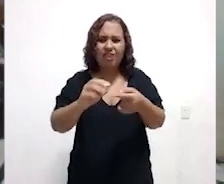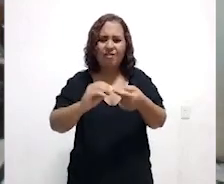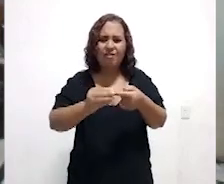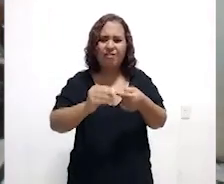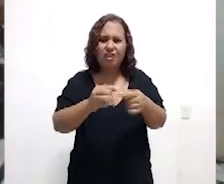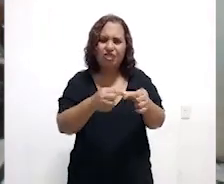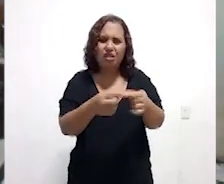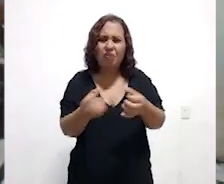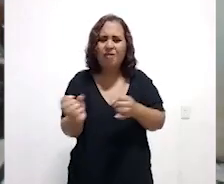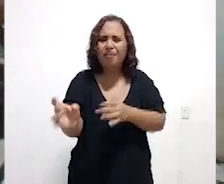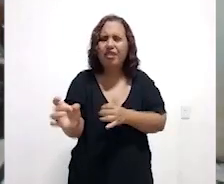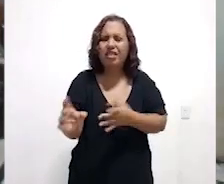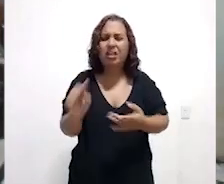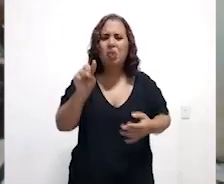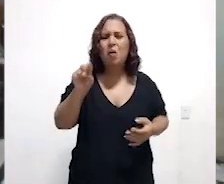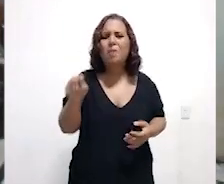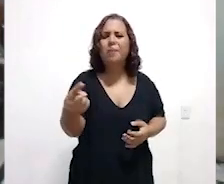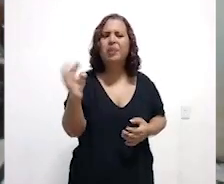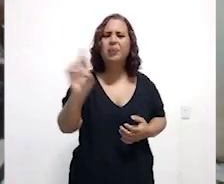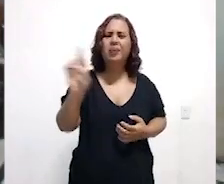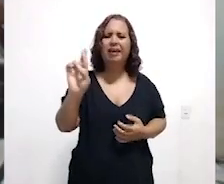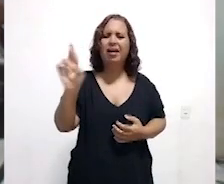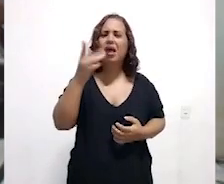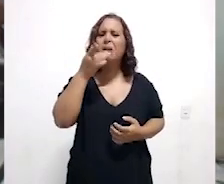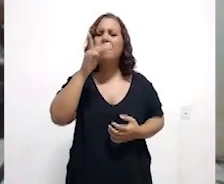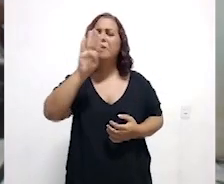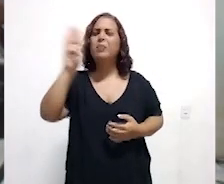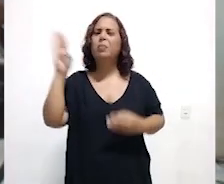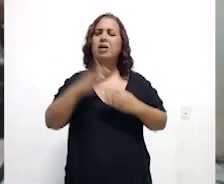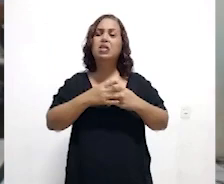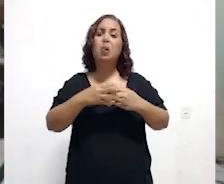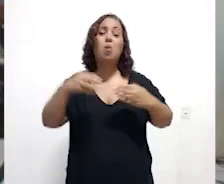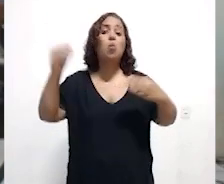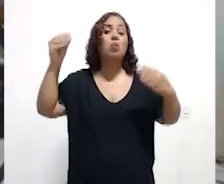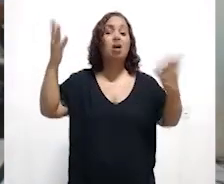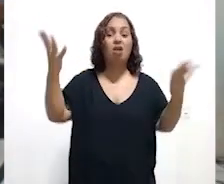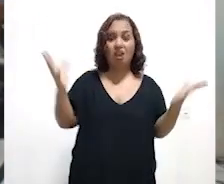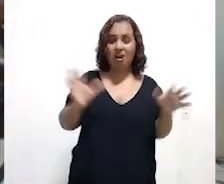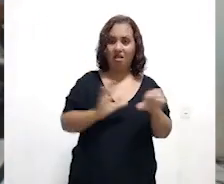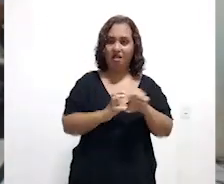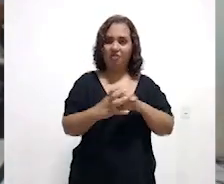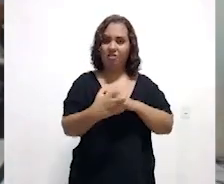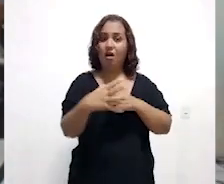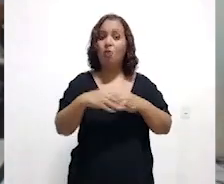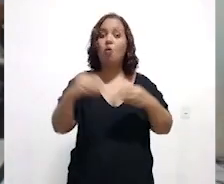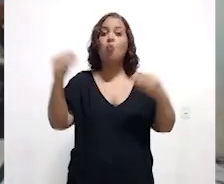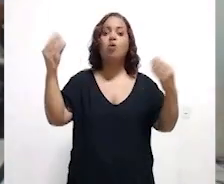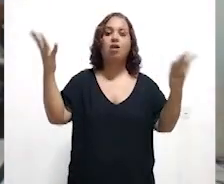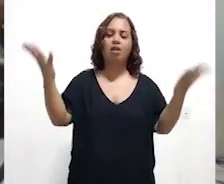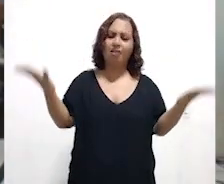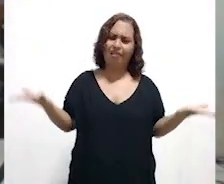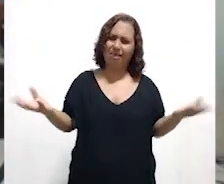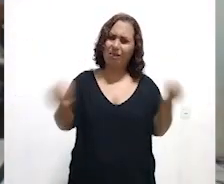R$1.000, prometendo a cura do coronavírus. Misericórdia, meu Deus, dessa vida.